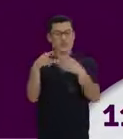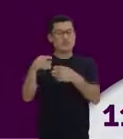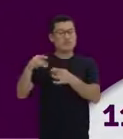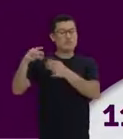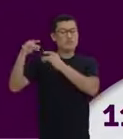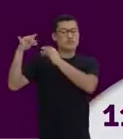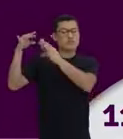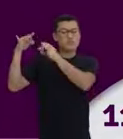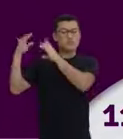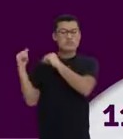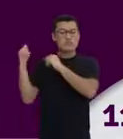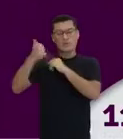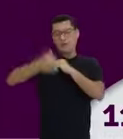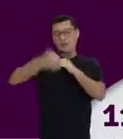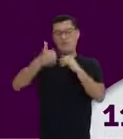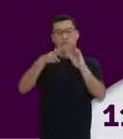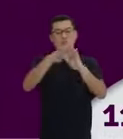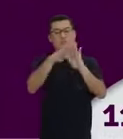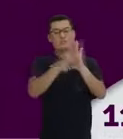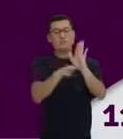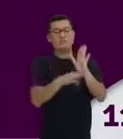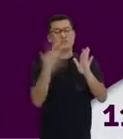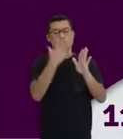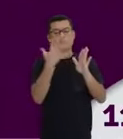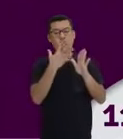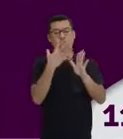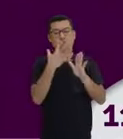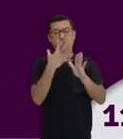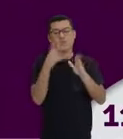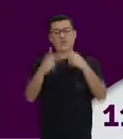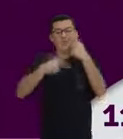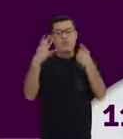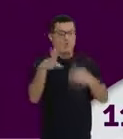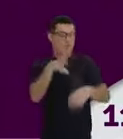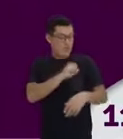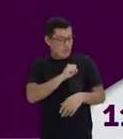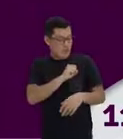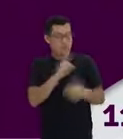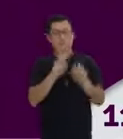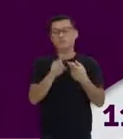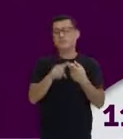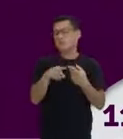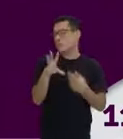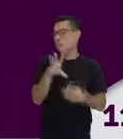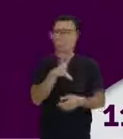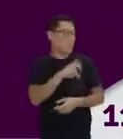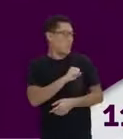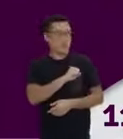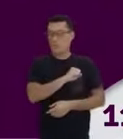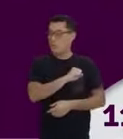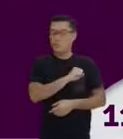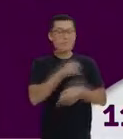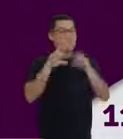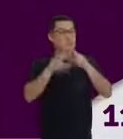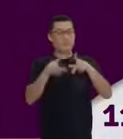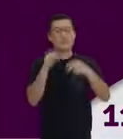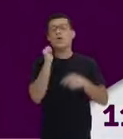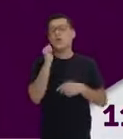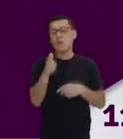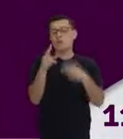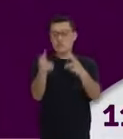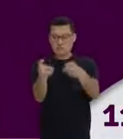quando você produziu a sua primeira lista né você disse as músicas que você gosta e aquelas que você não gosta você